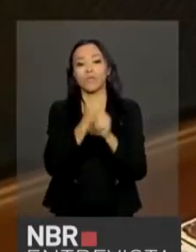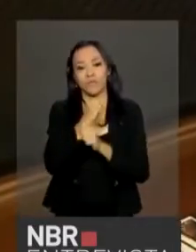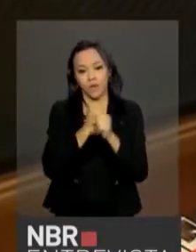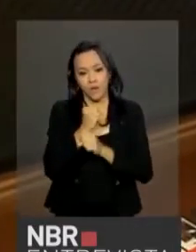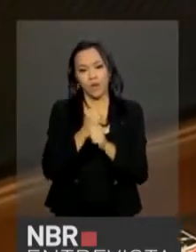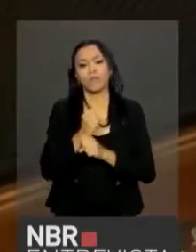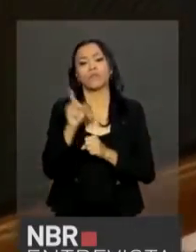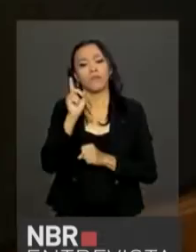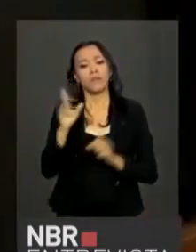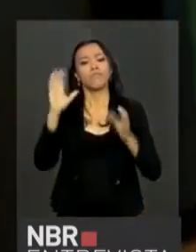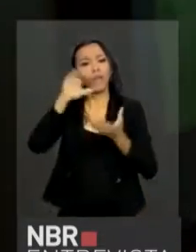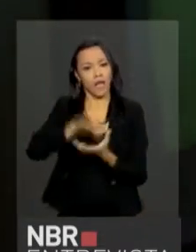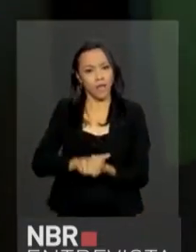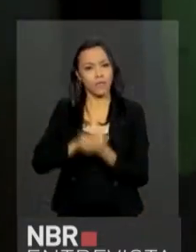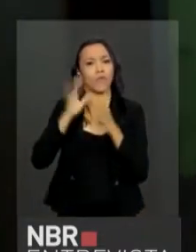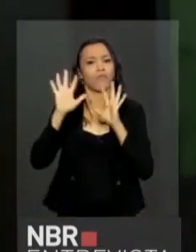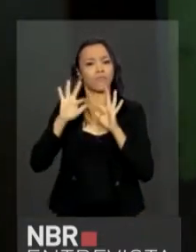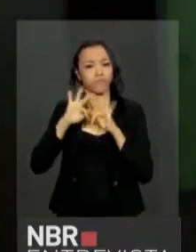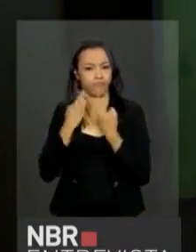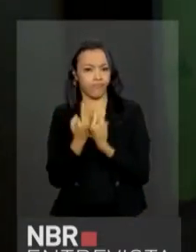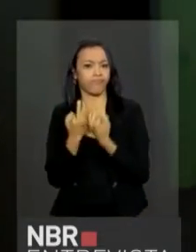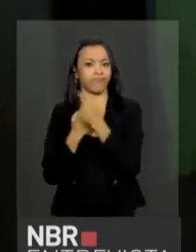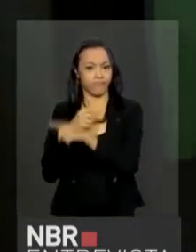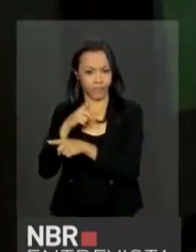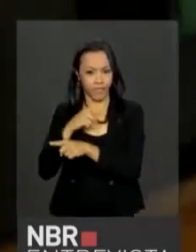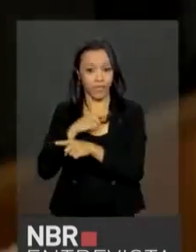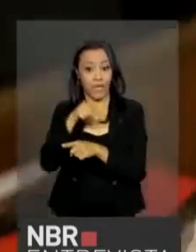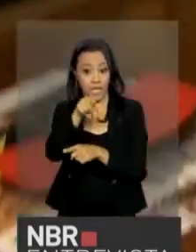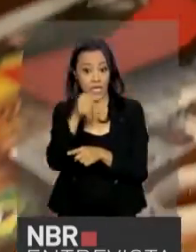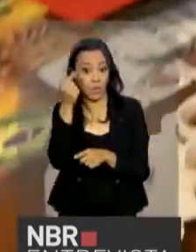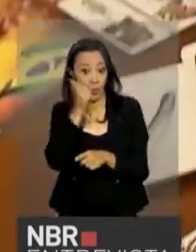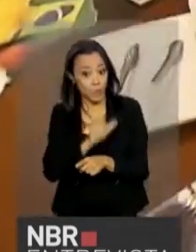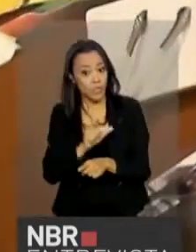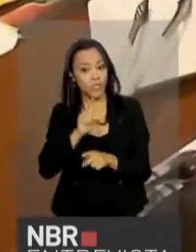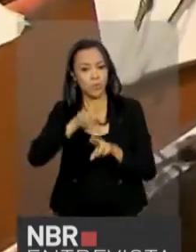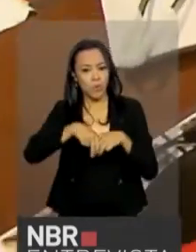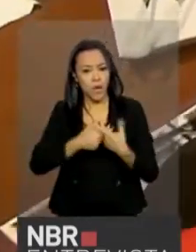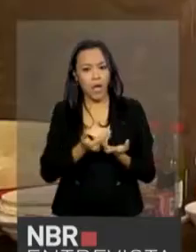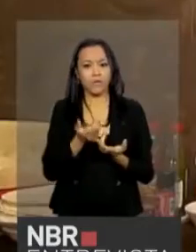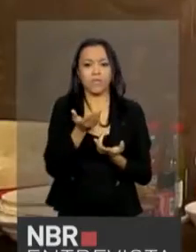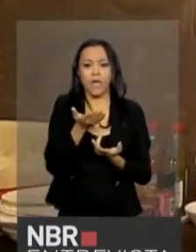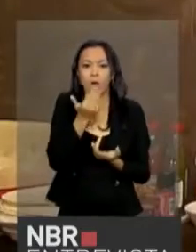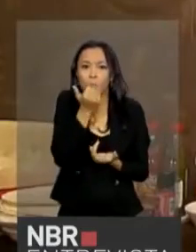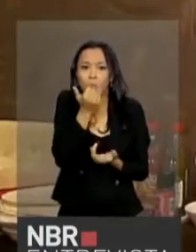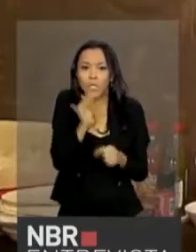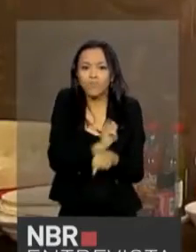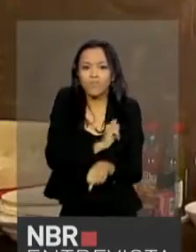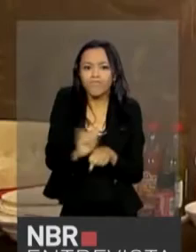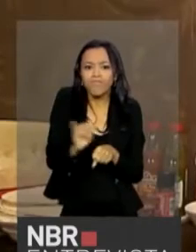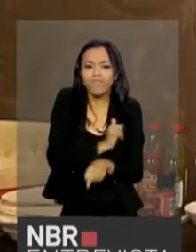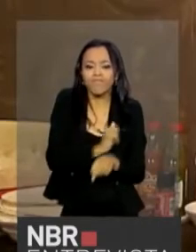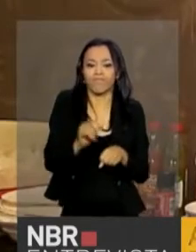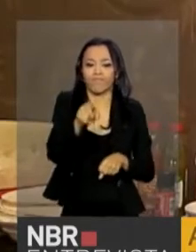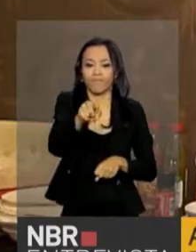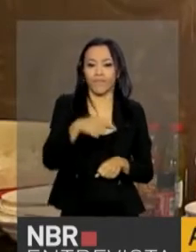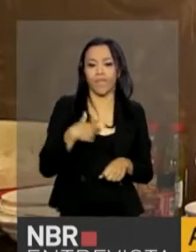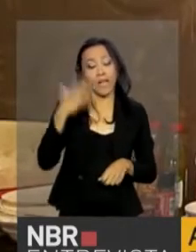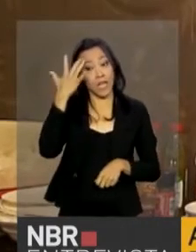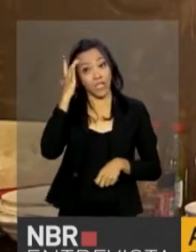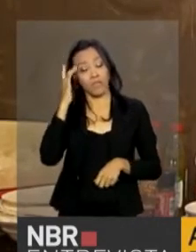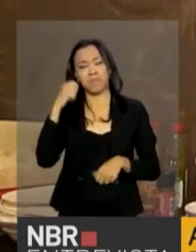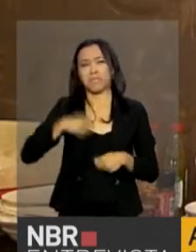família por aqui ele conquistou muitos japoneses pela barriga eu imaginava que teria que mudar muita coisa